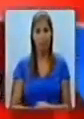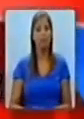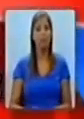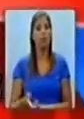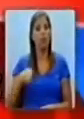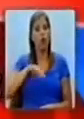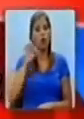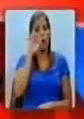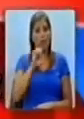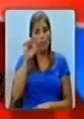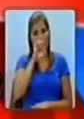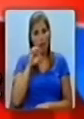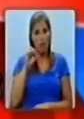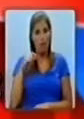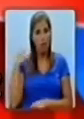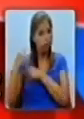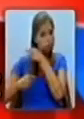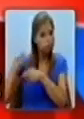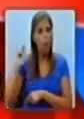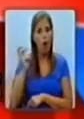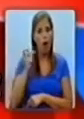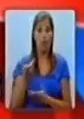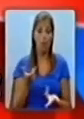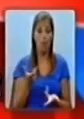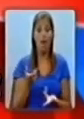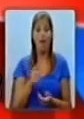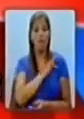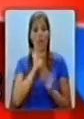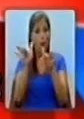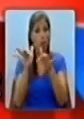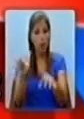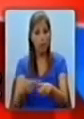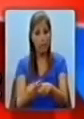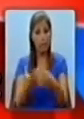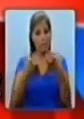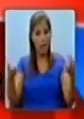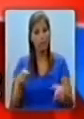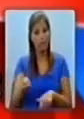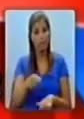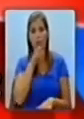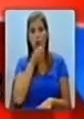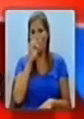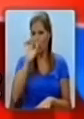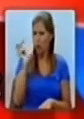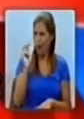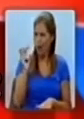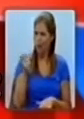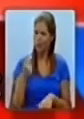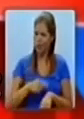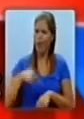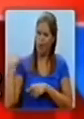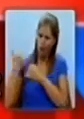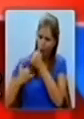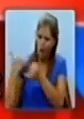ano consecutivo foi pular mais procurada isso tem uma razão mas não sustentaram oito anos é muito tempo e cívica que